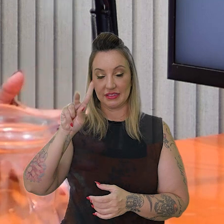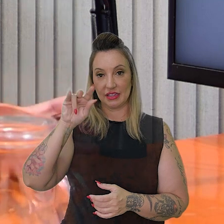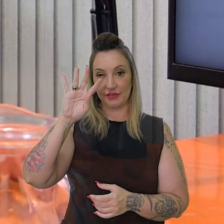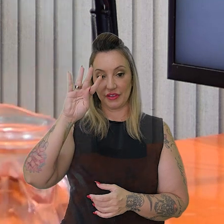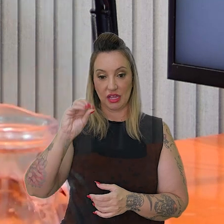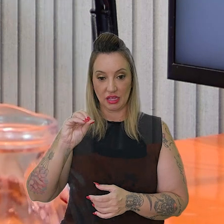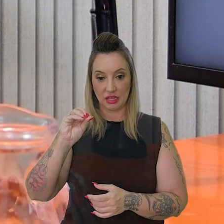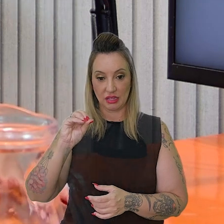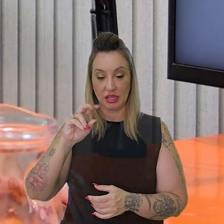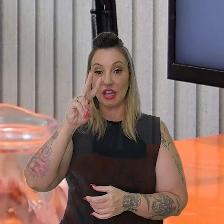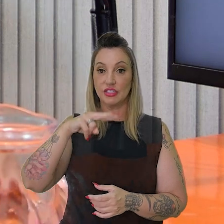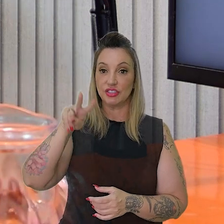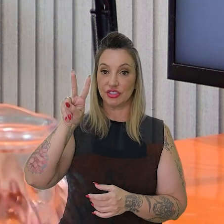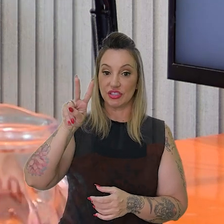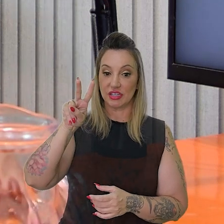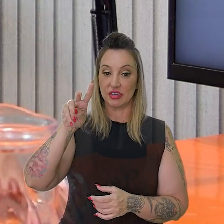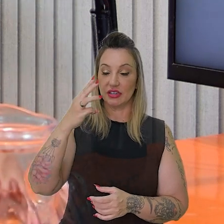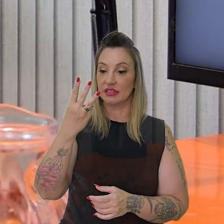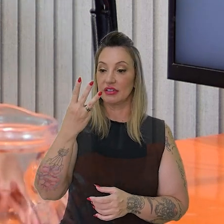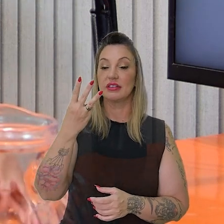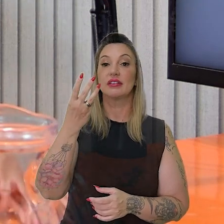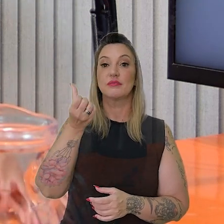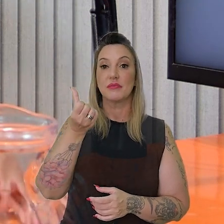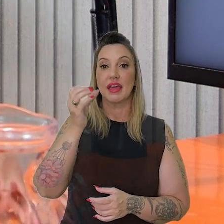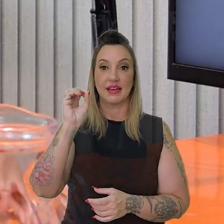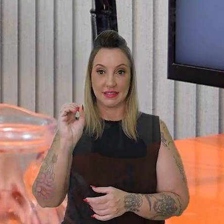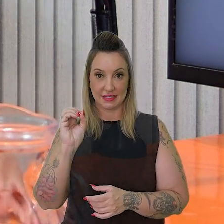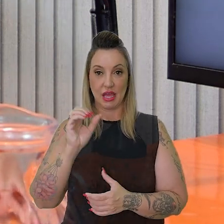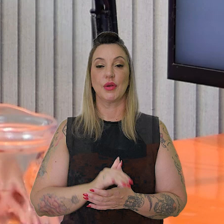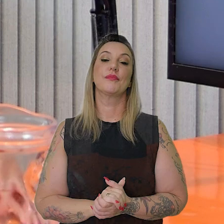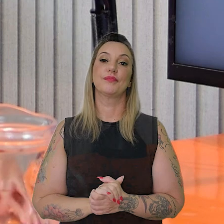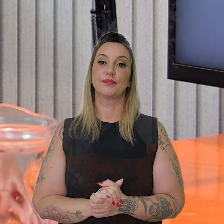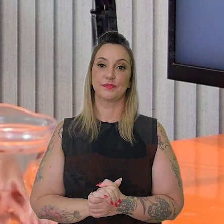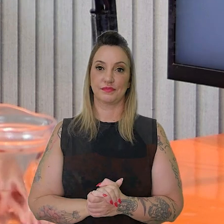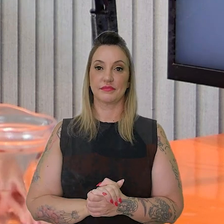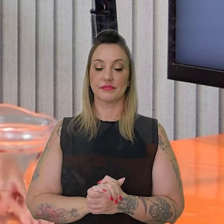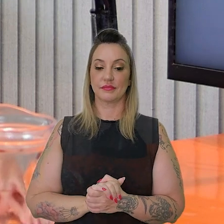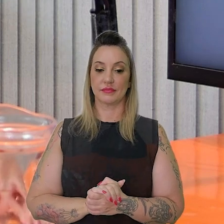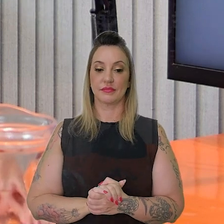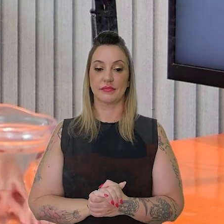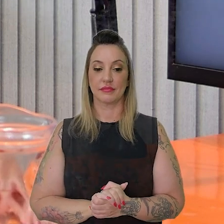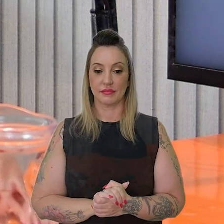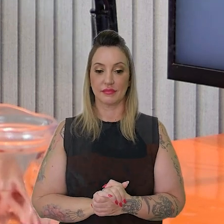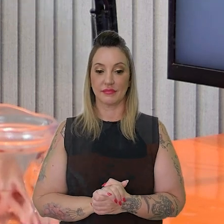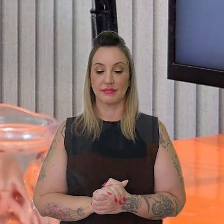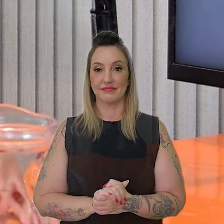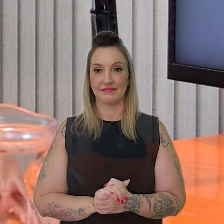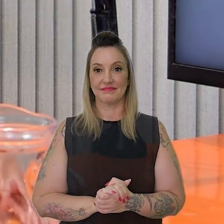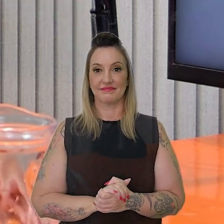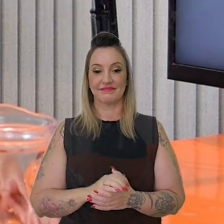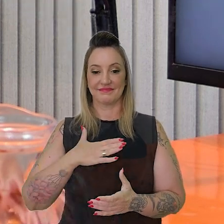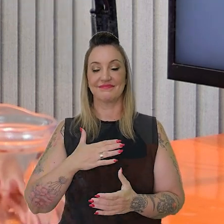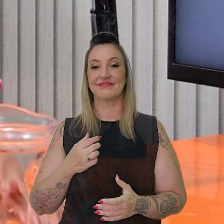também tem a acesso mas @ chequin 306 360 ou 36 360 é porque a casa é